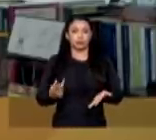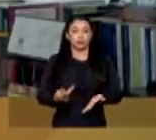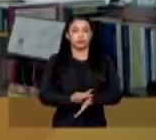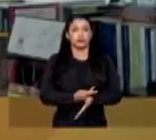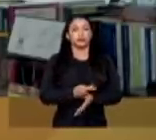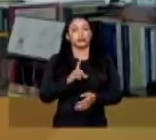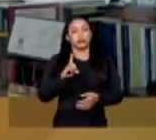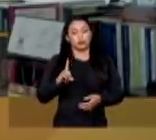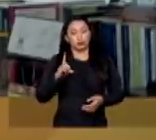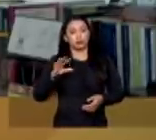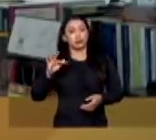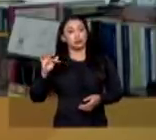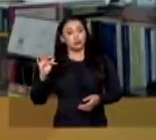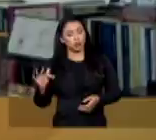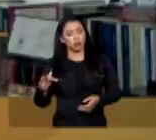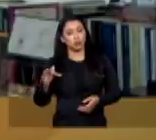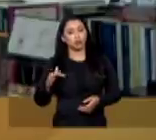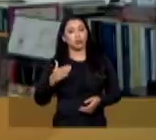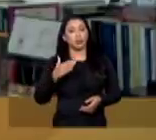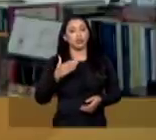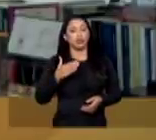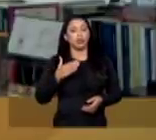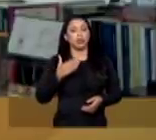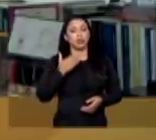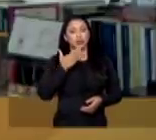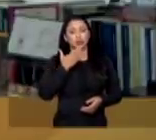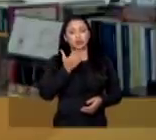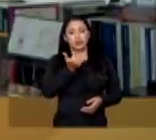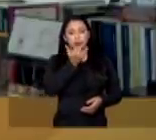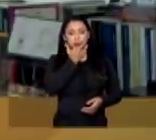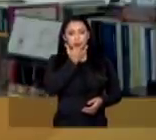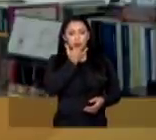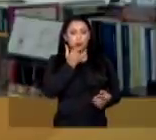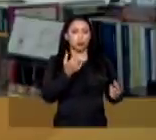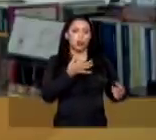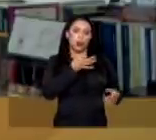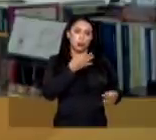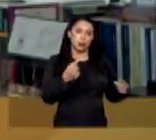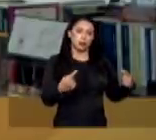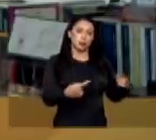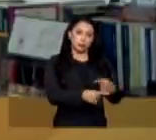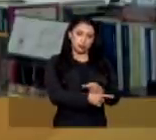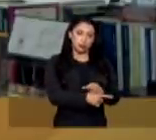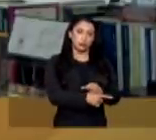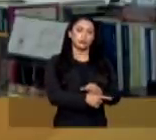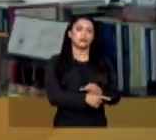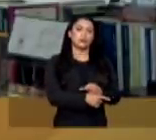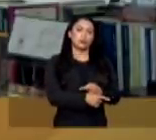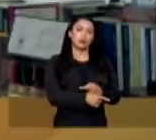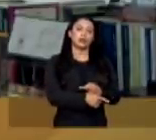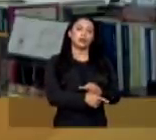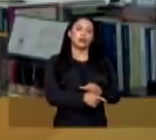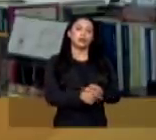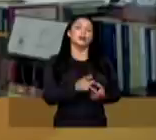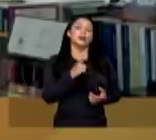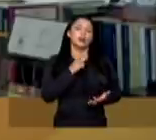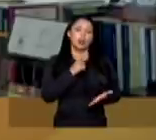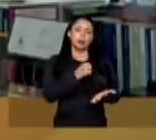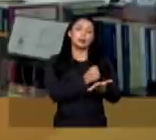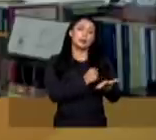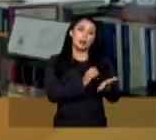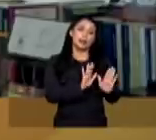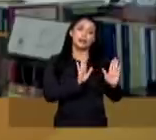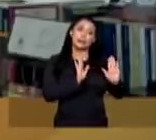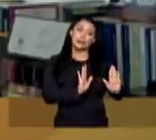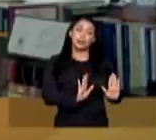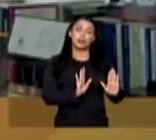ocorridas no Distrito Federal, eu vou pedir a divergência bem fundamentada, como só ia acontecer, do ministro Alexandre de